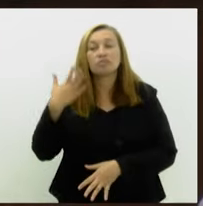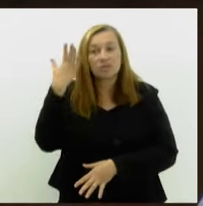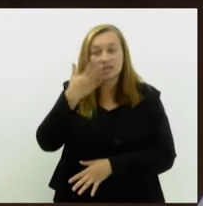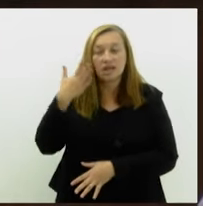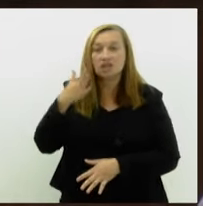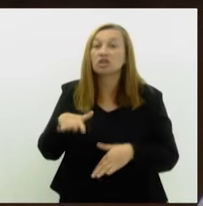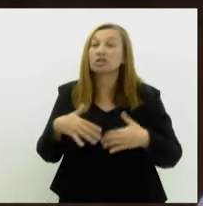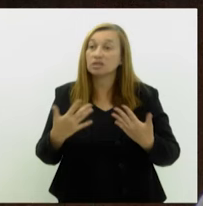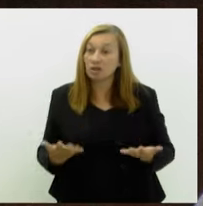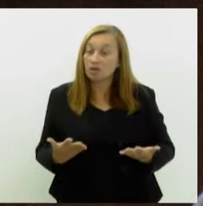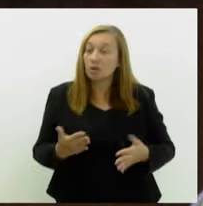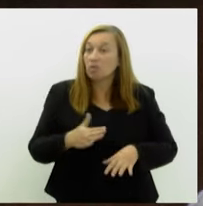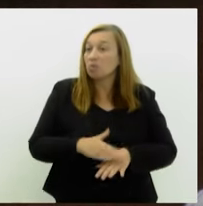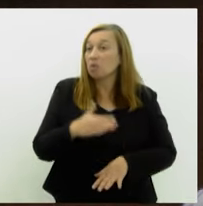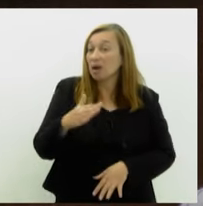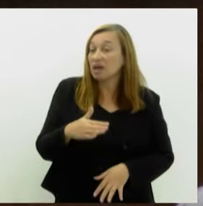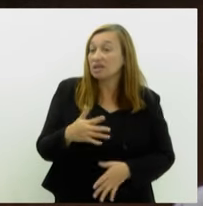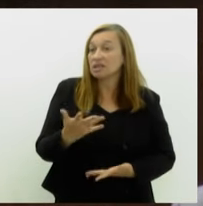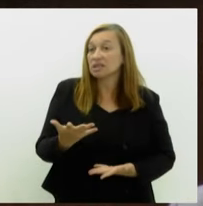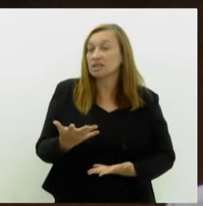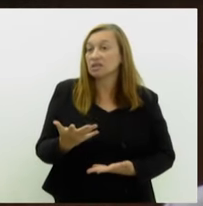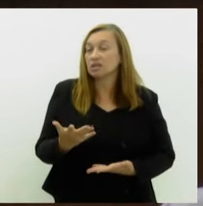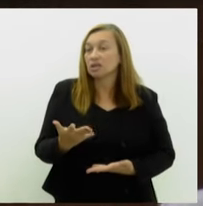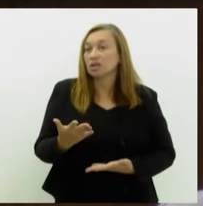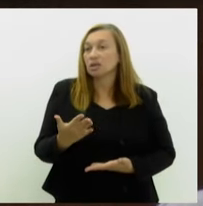aí, por mais que não seja